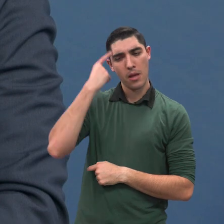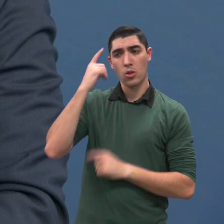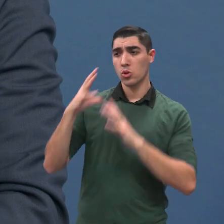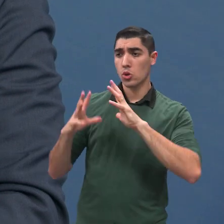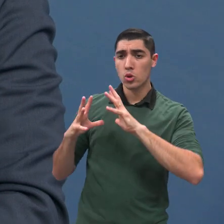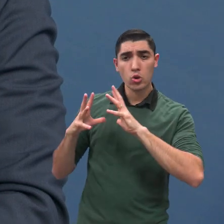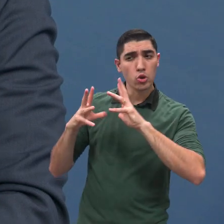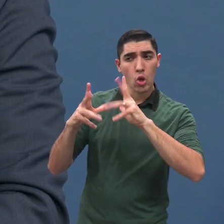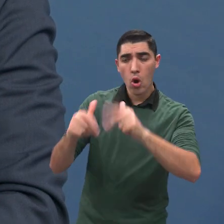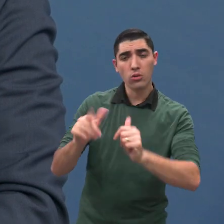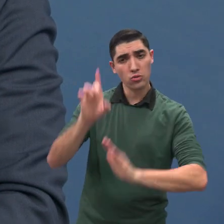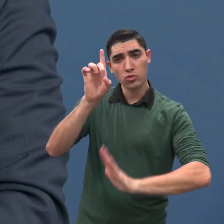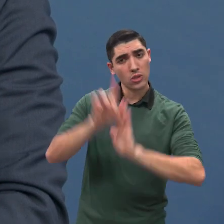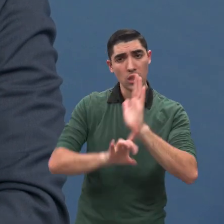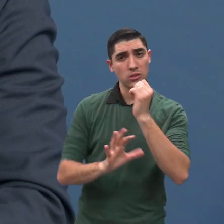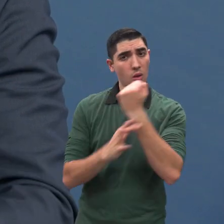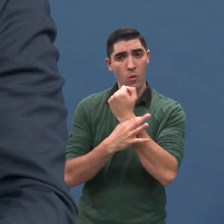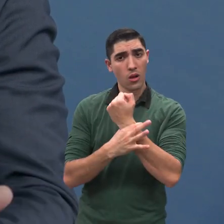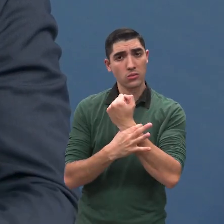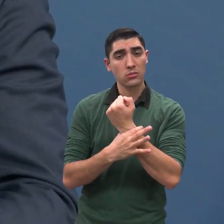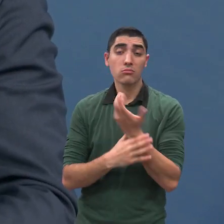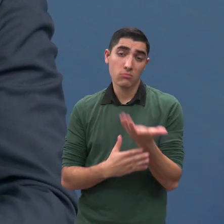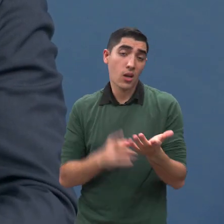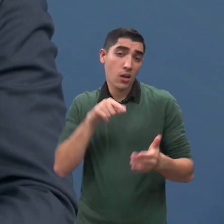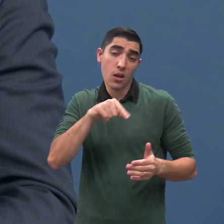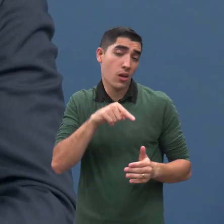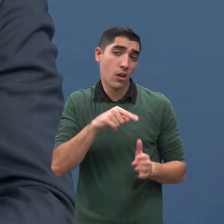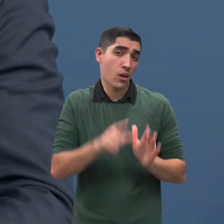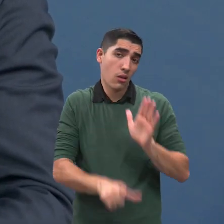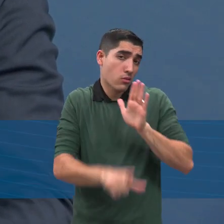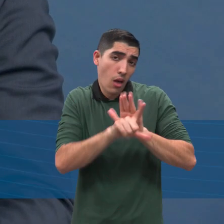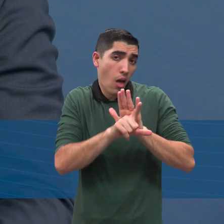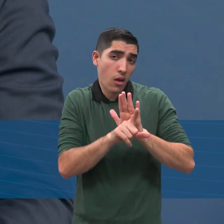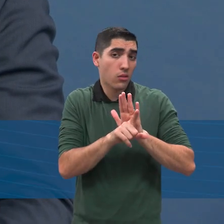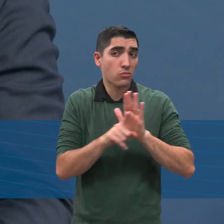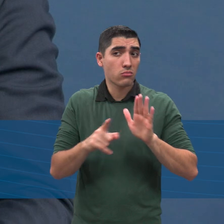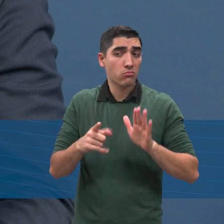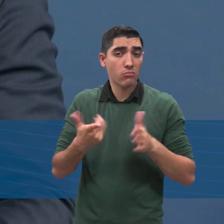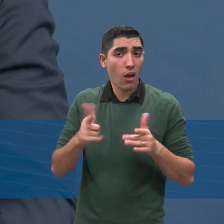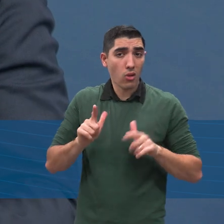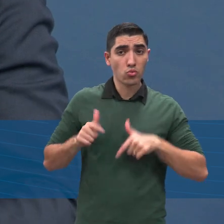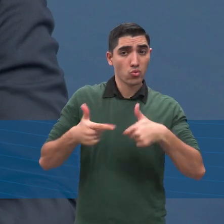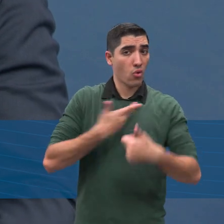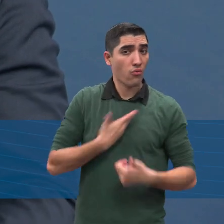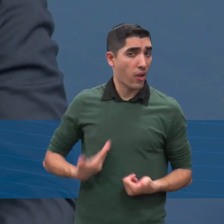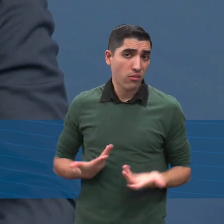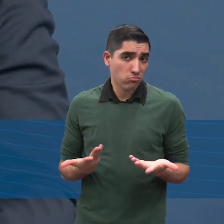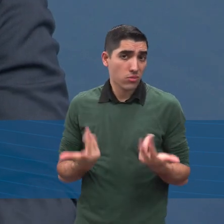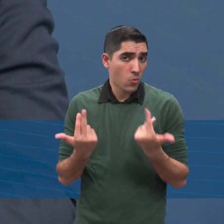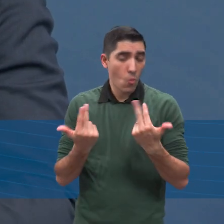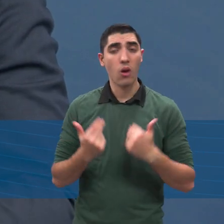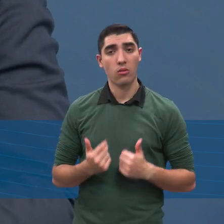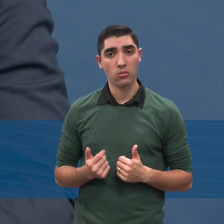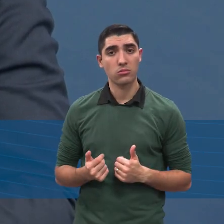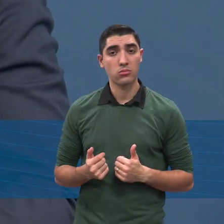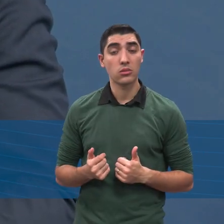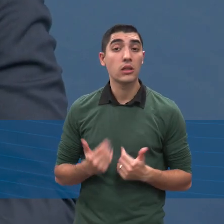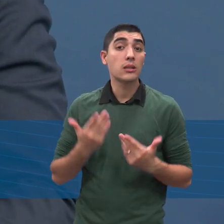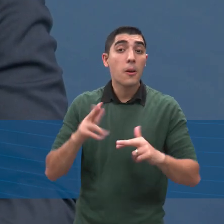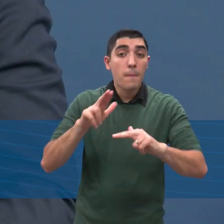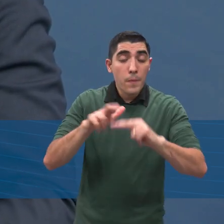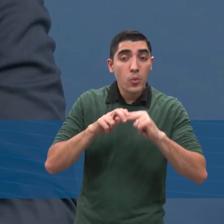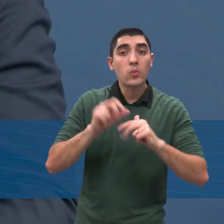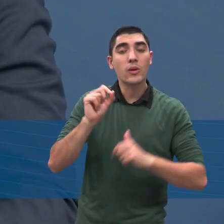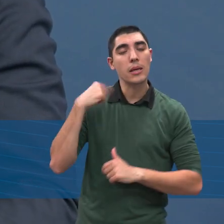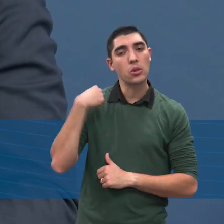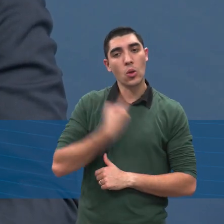todos têm direito à segurança, então é uma política pública, né? Então como é que a gente atinge esse grau de segurança que